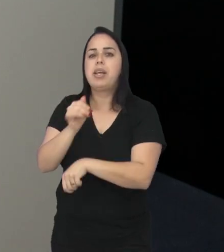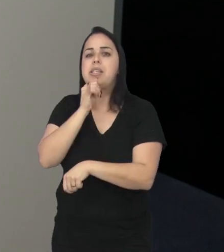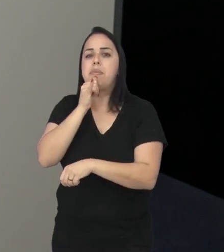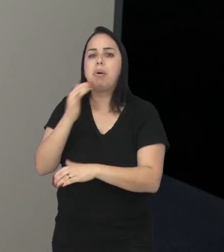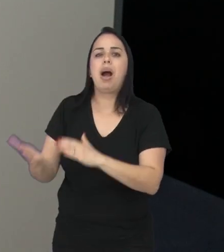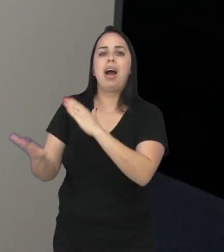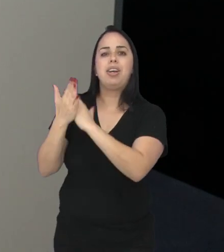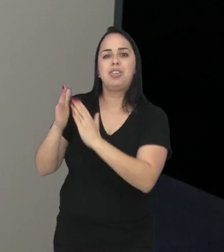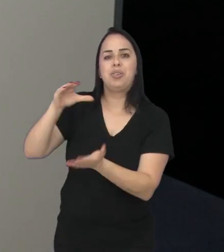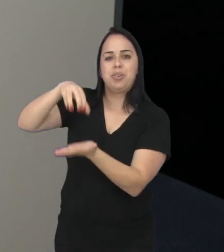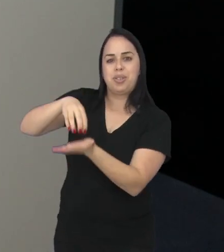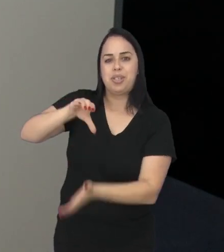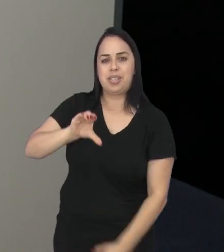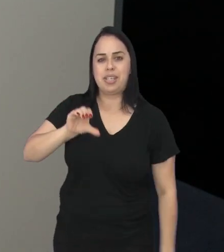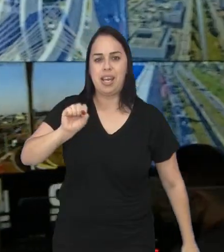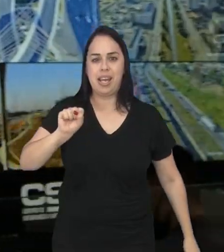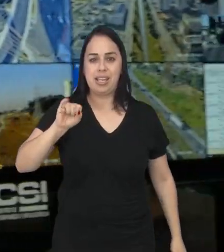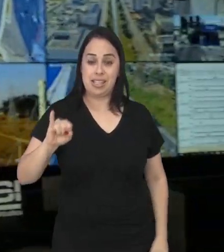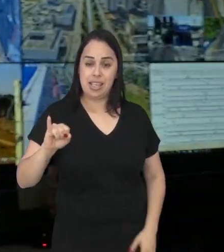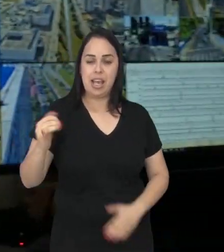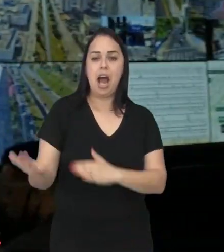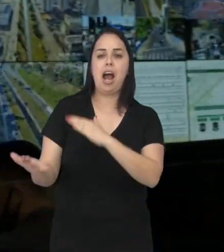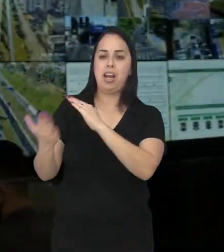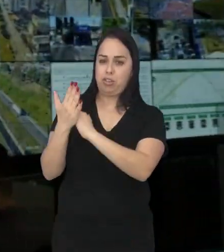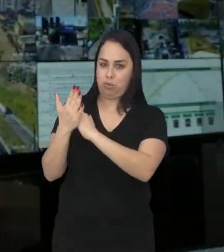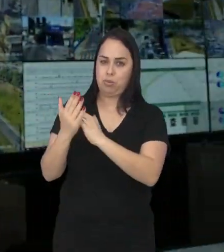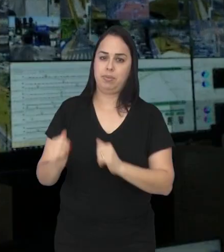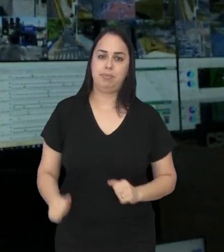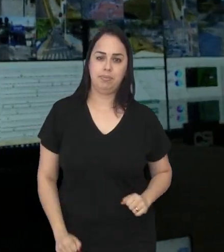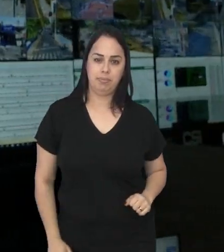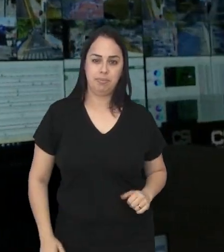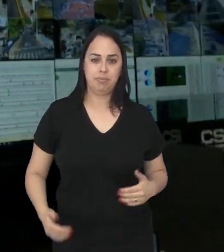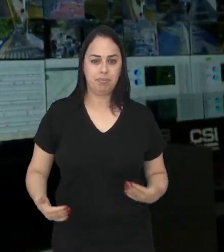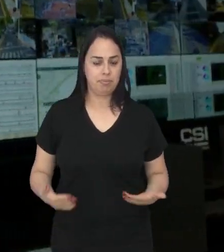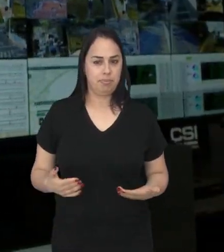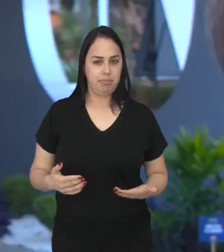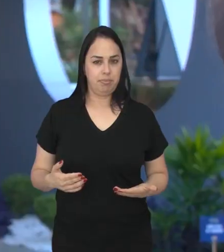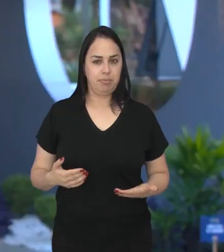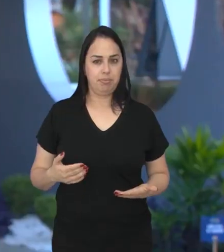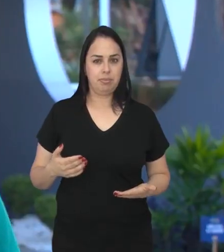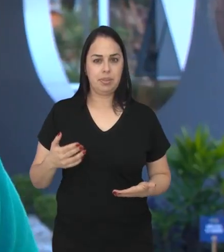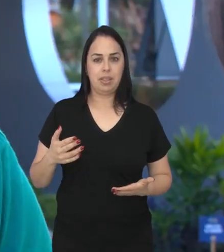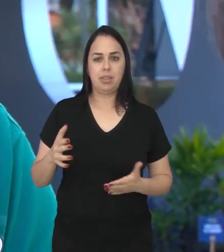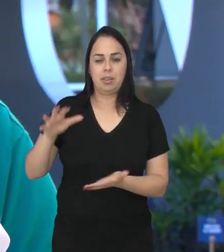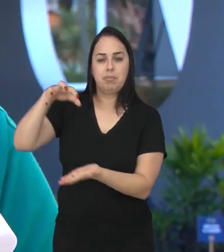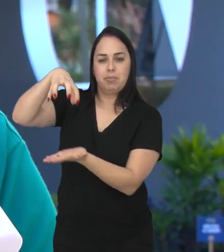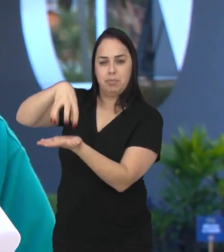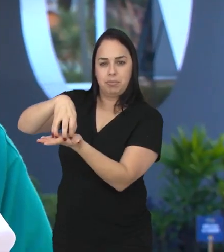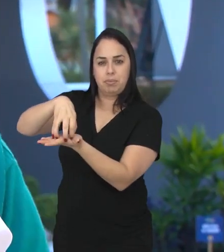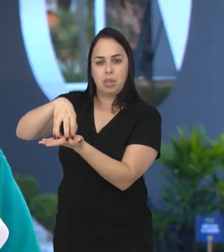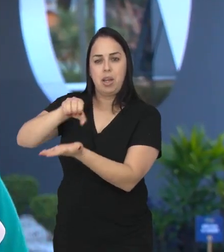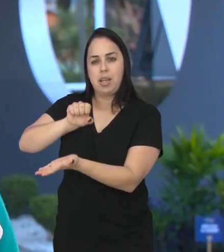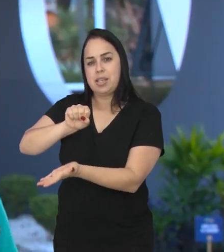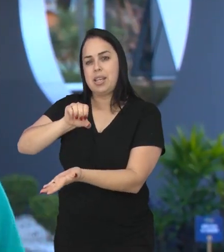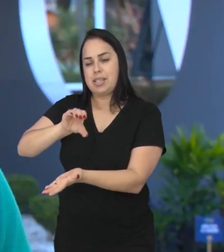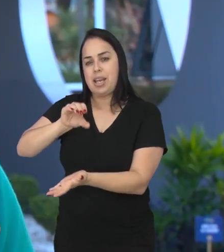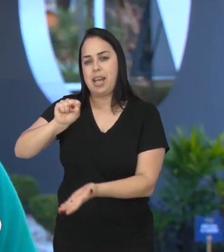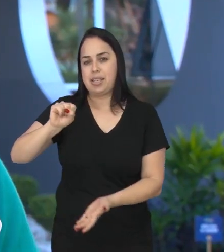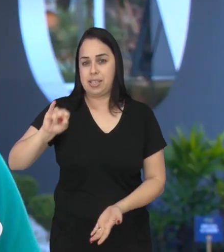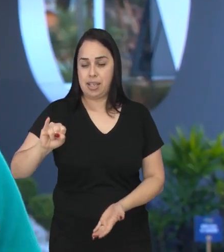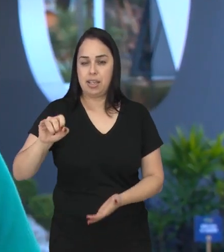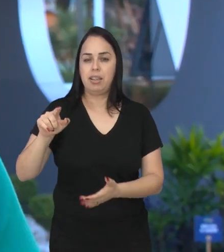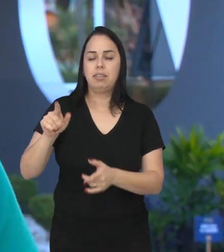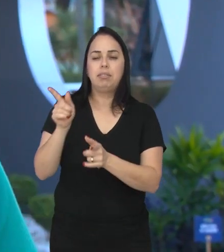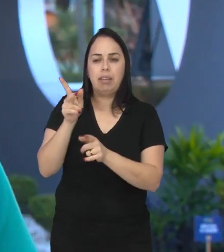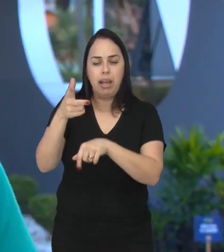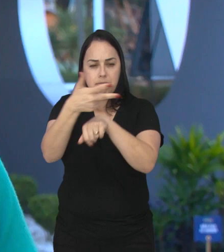trabalho com auxílio do CSI o centro de segurança e inteligência temos Nossa através do nosso CSI a gente já